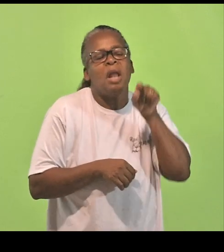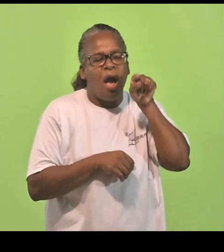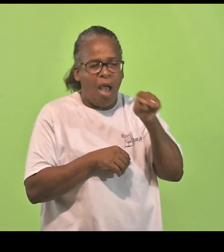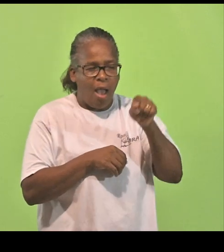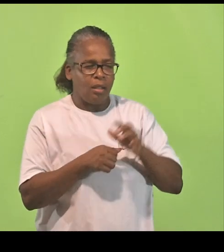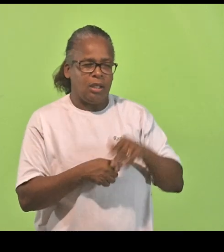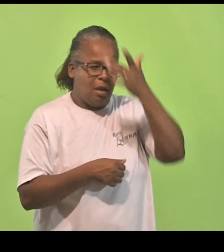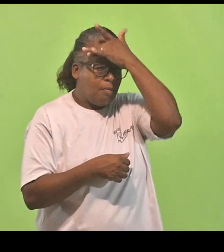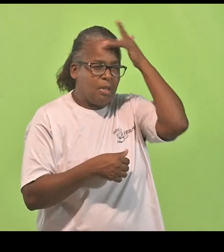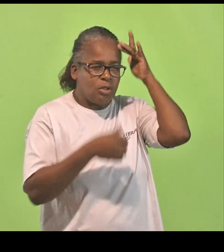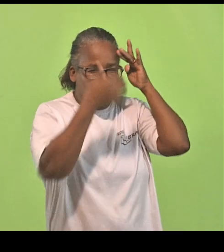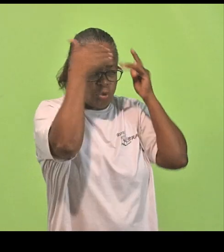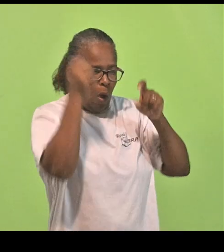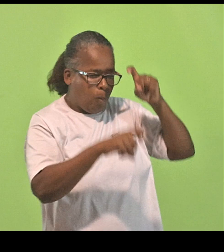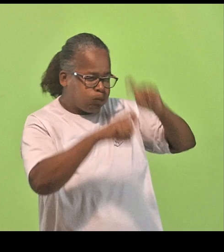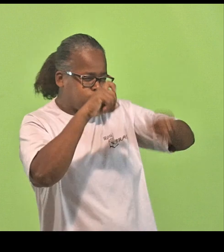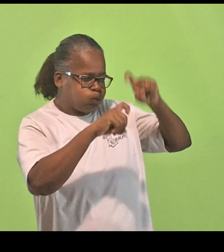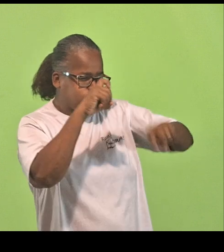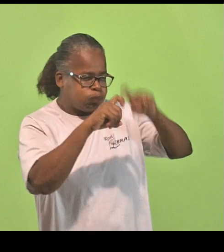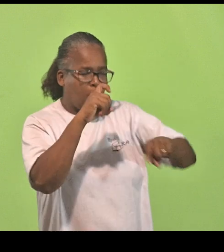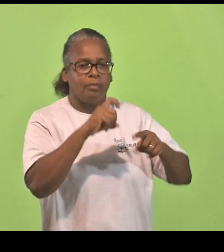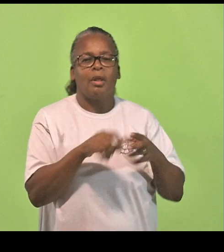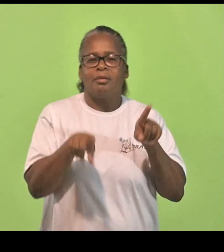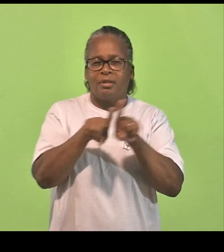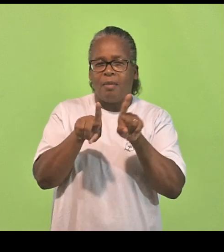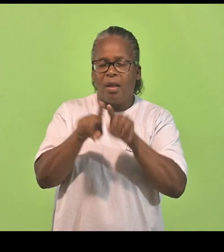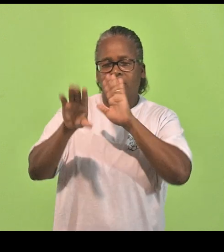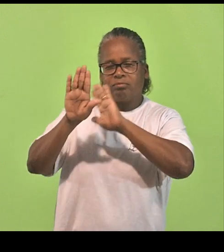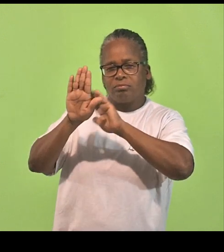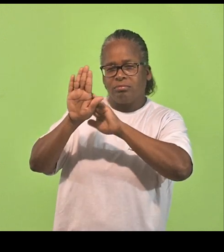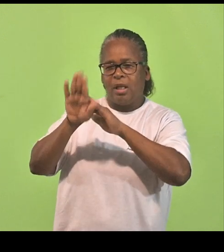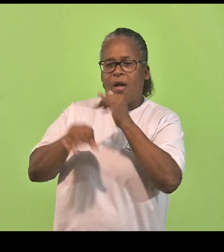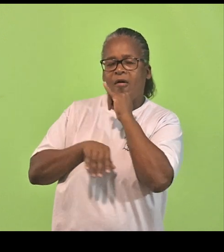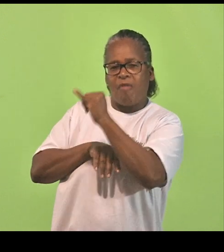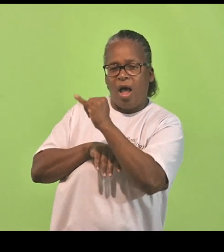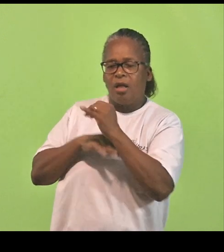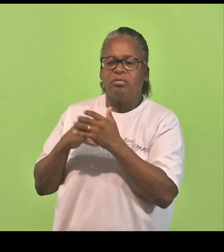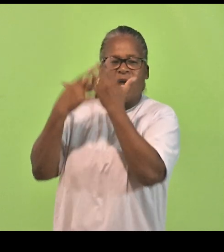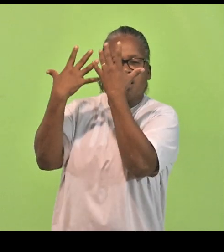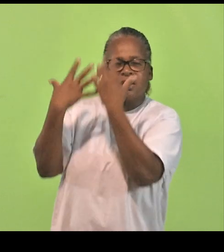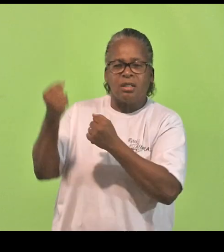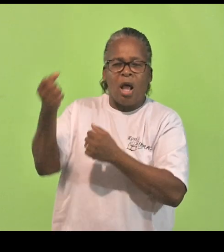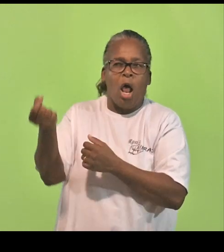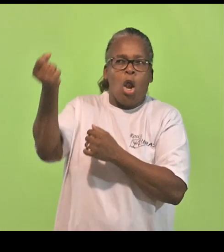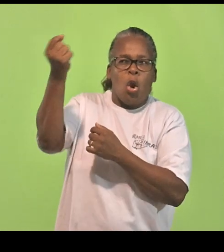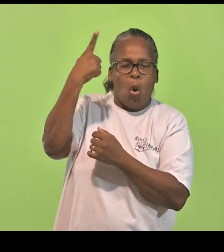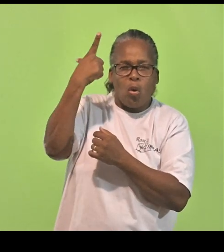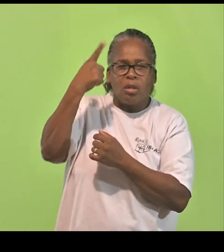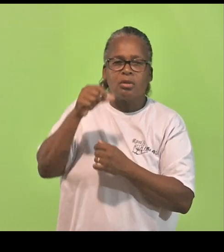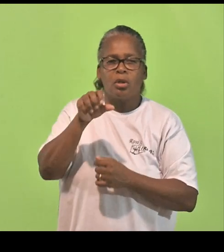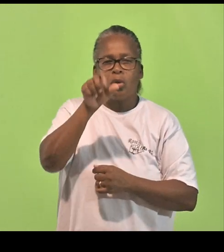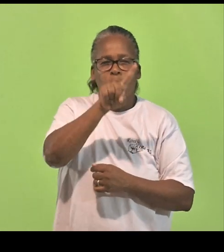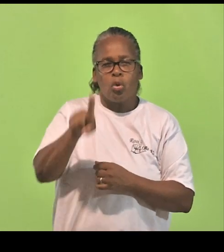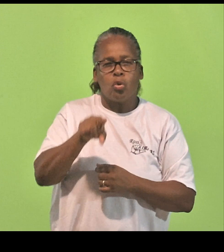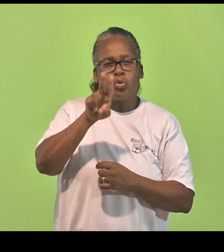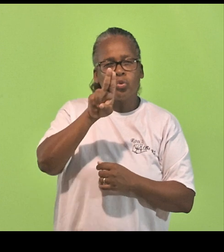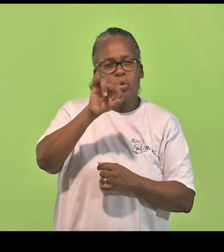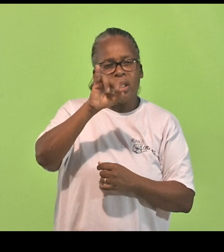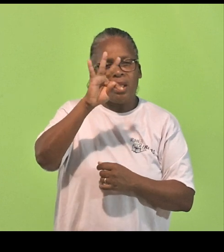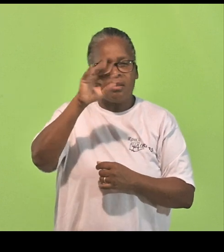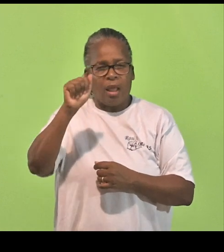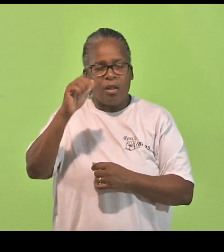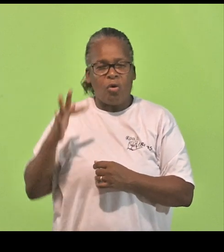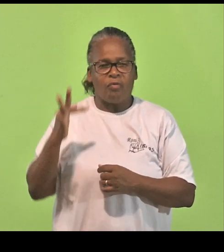por maníaco, e outra, ao fundo, que diz: na constituinte da seita Luz, Zuíta será Satã no terceiro